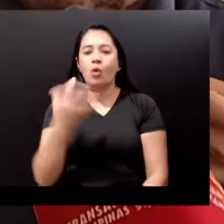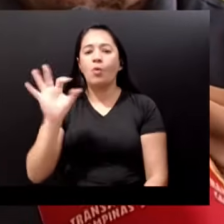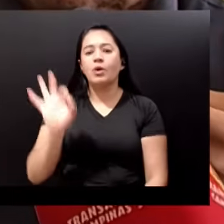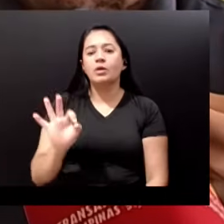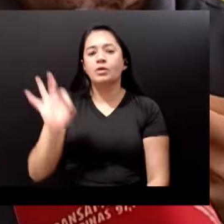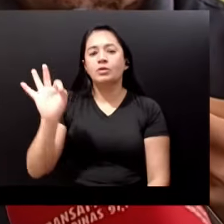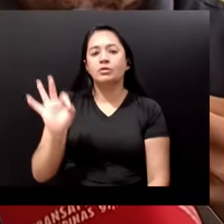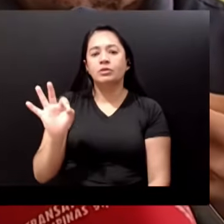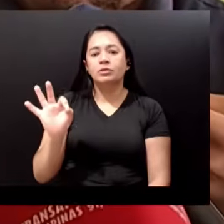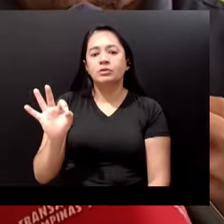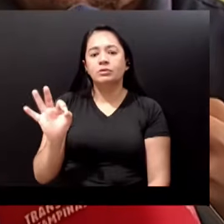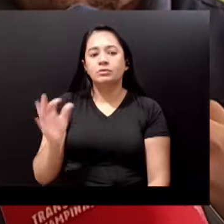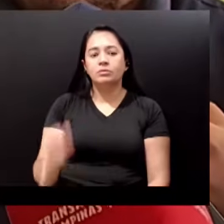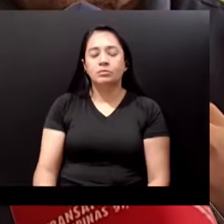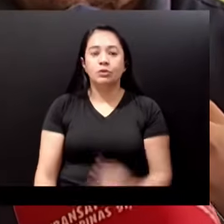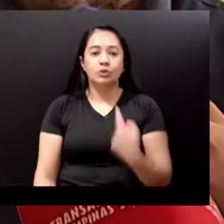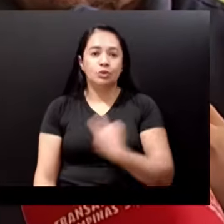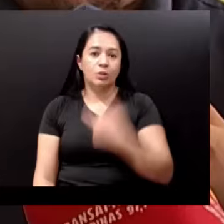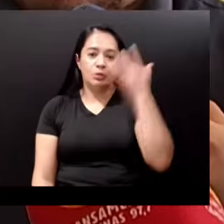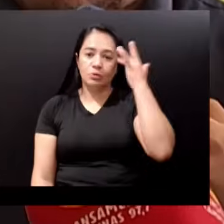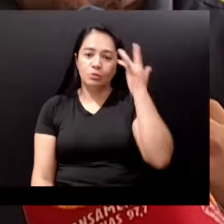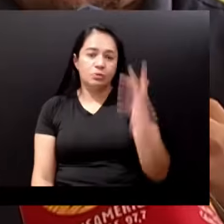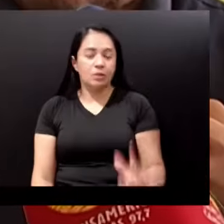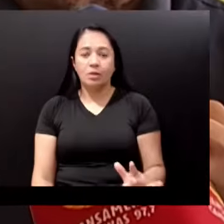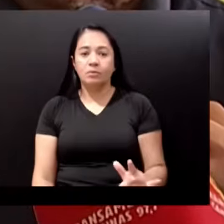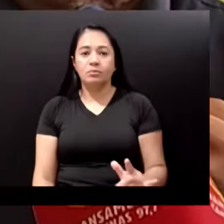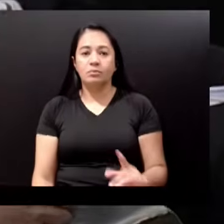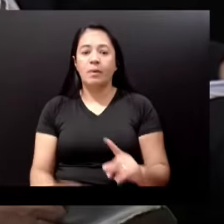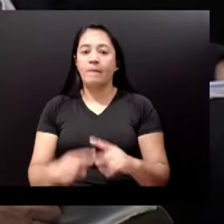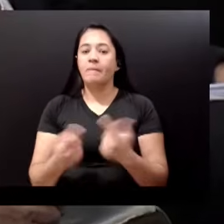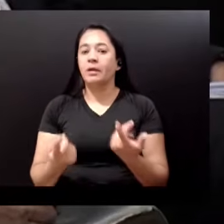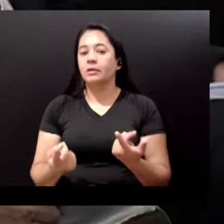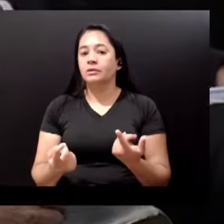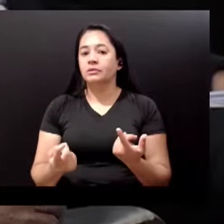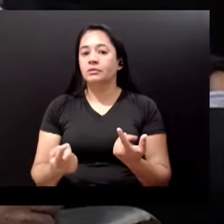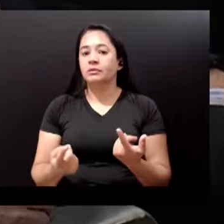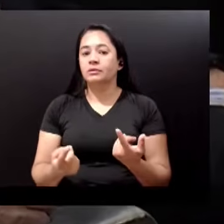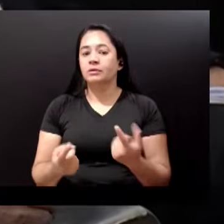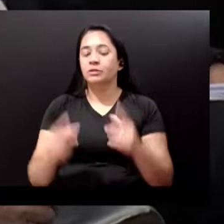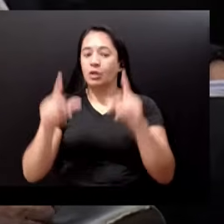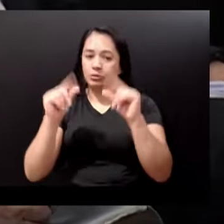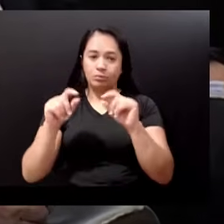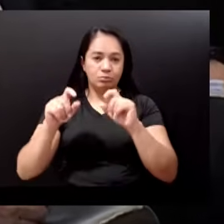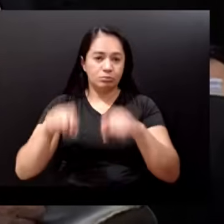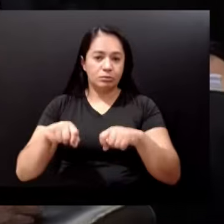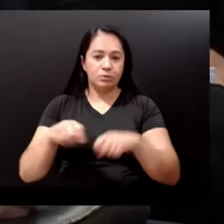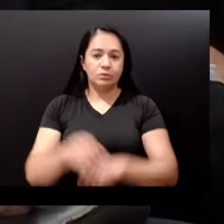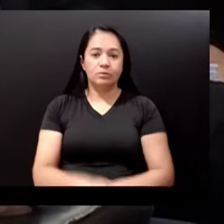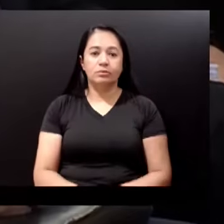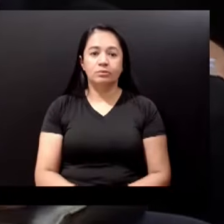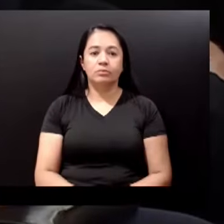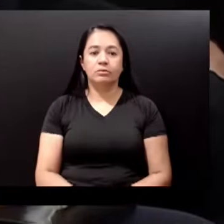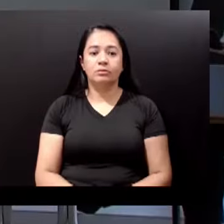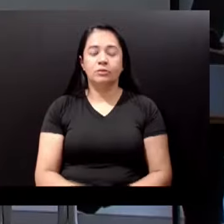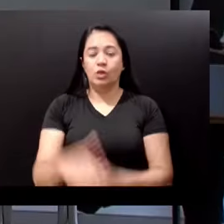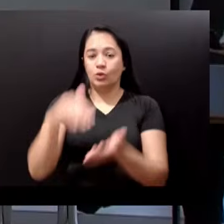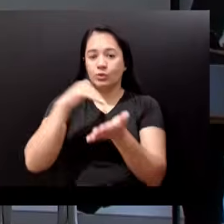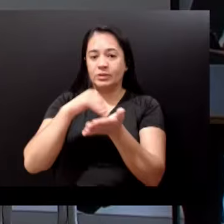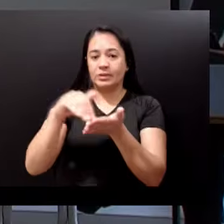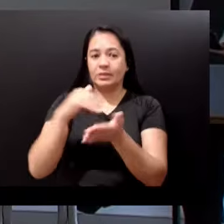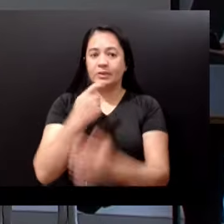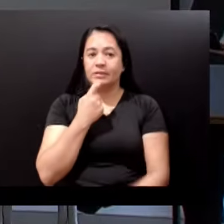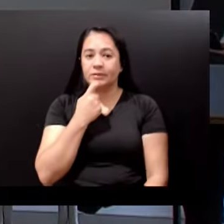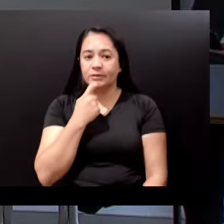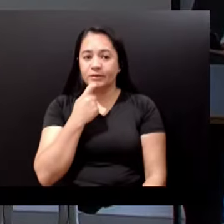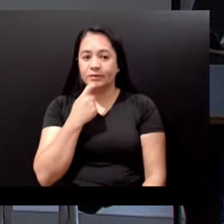gente não sabe ainda, mas que é provável que vai reduzir, vai reduzir. O secretário de Finanças de Campinas, Aurílio Caiado, apresentou